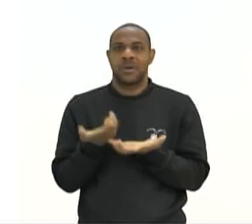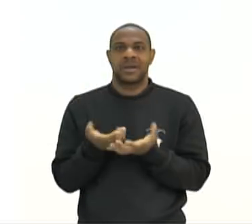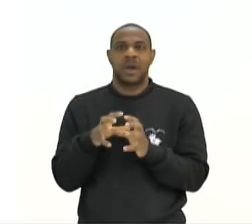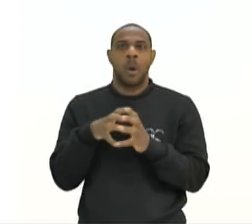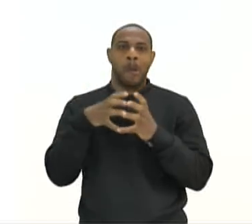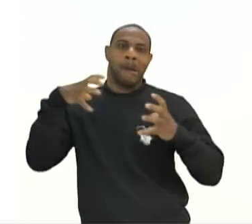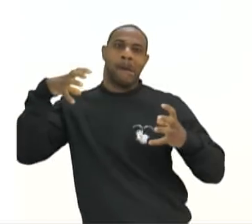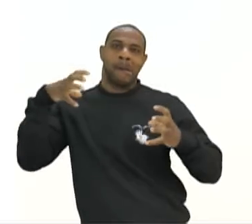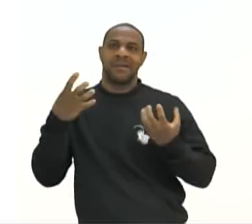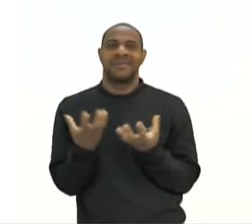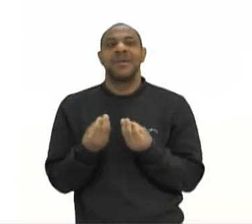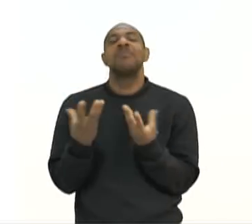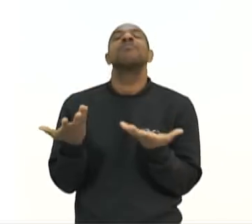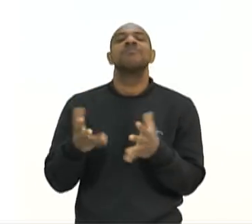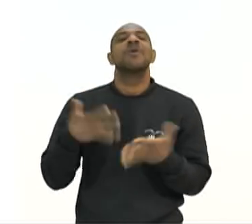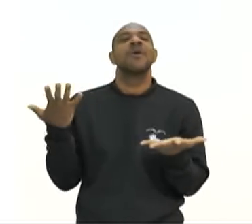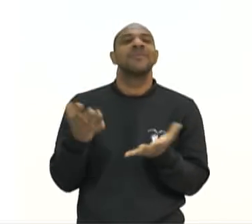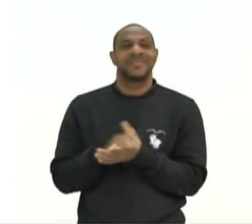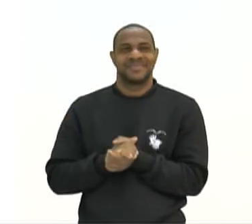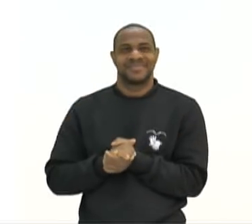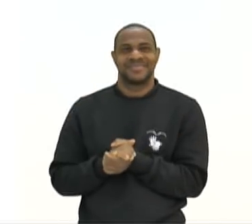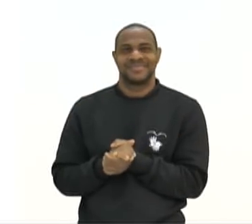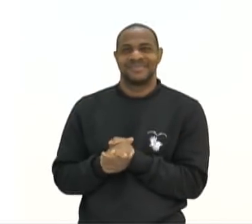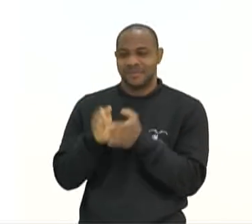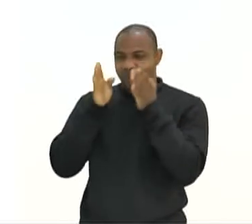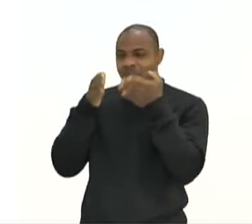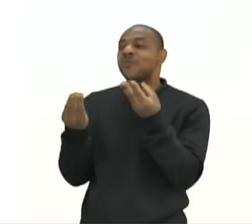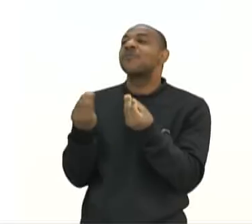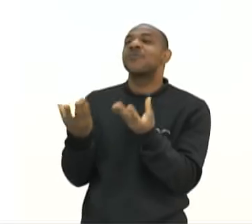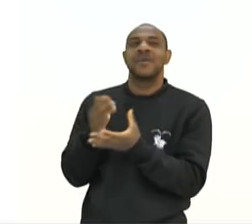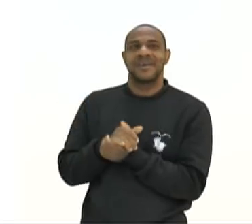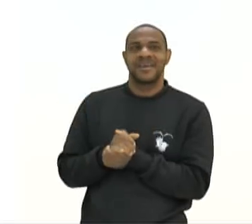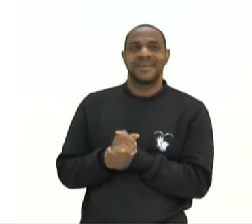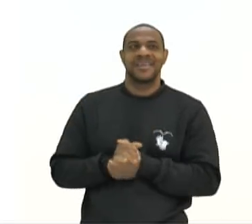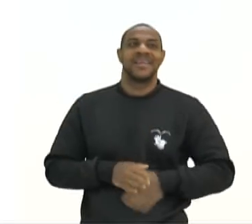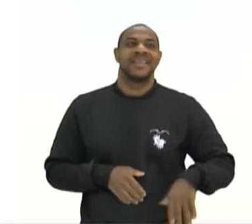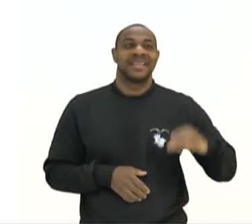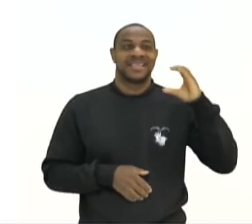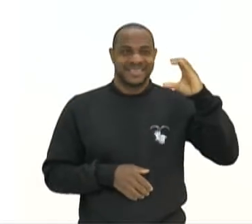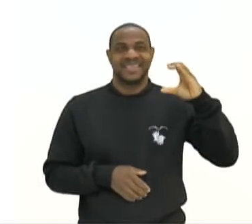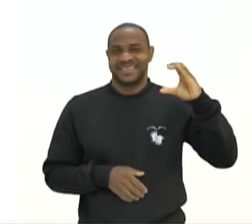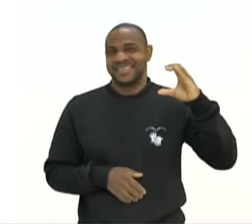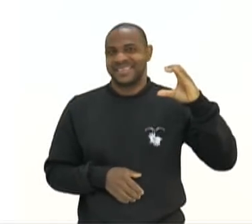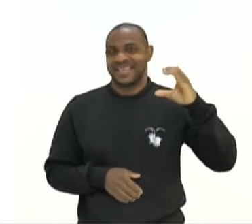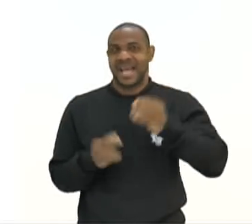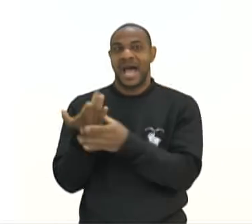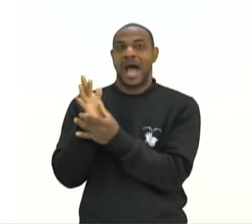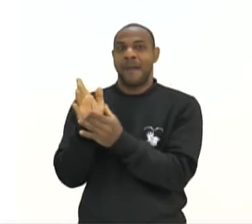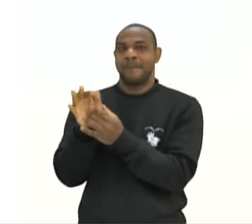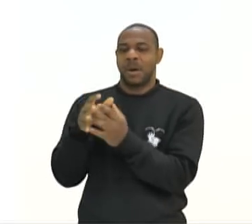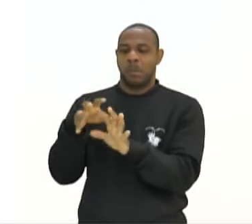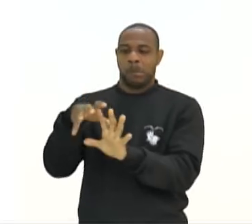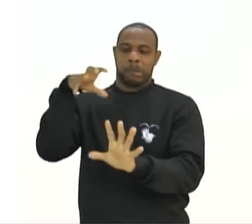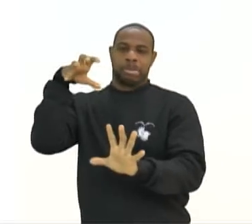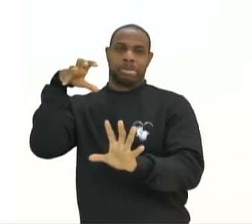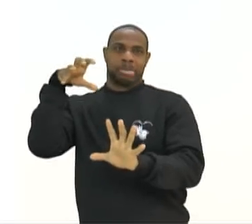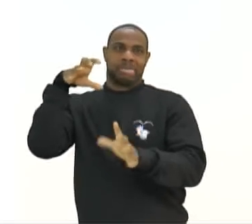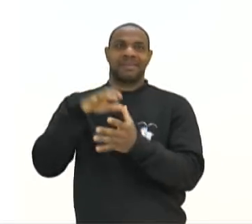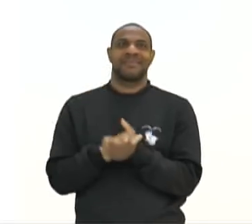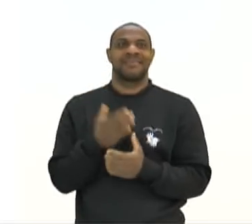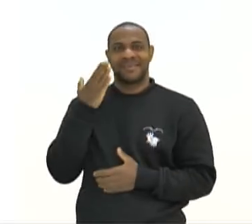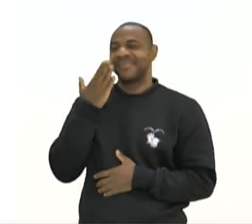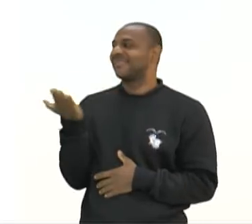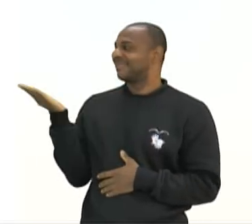que está se destacando mais aqui? O que vocês colocaram? Letter C, very good. Olha a mão dele, né? Que